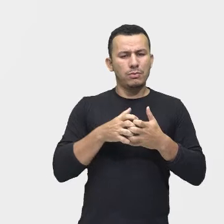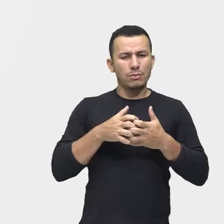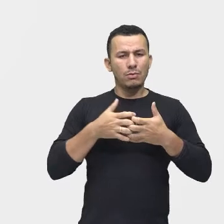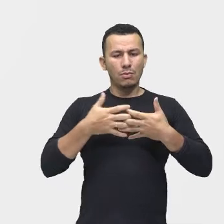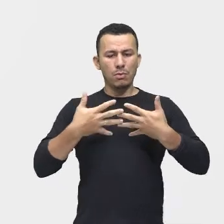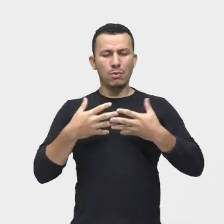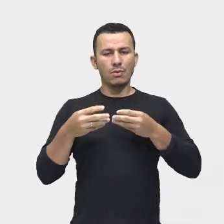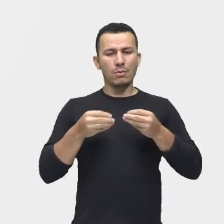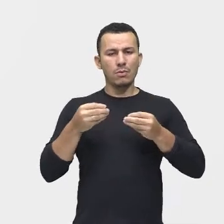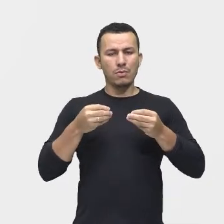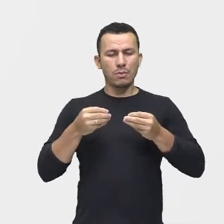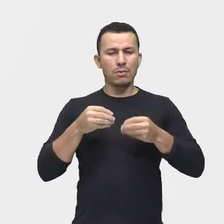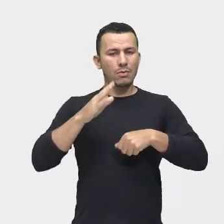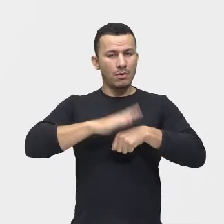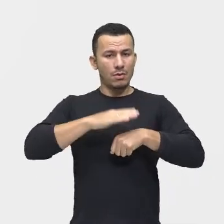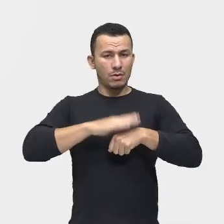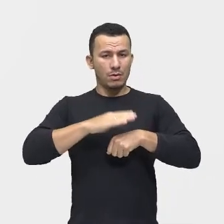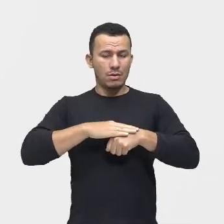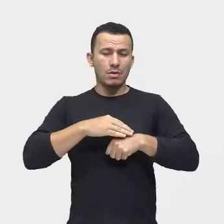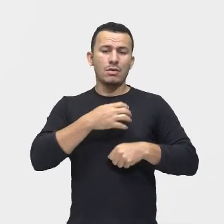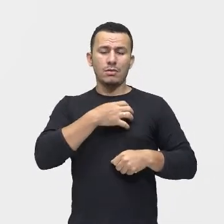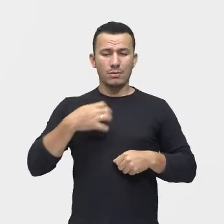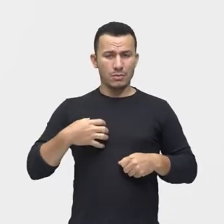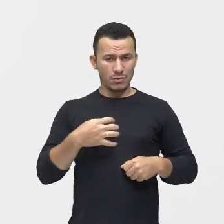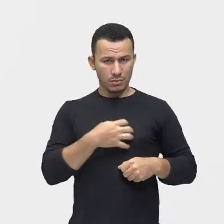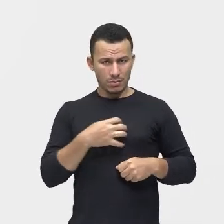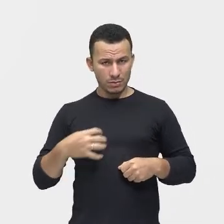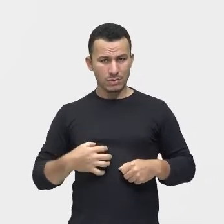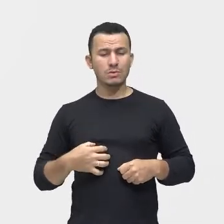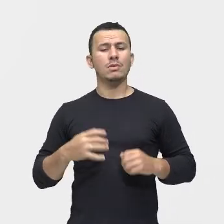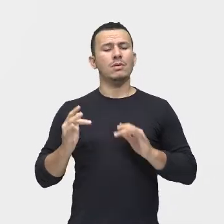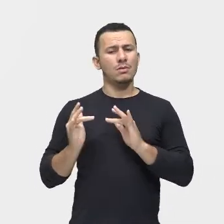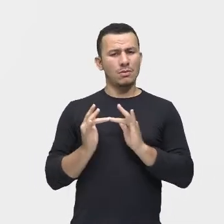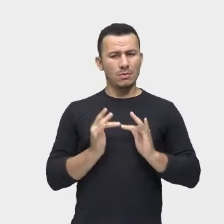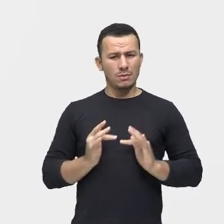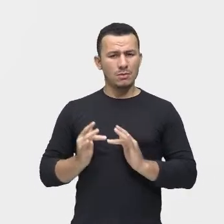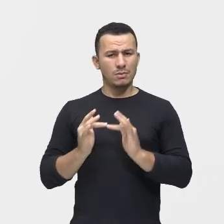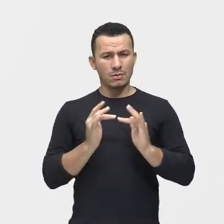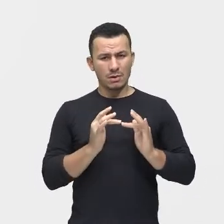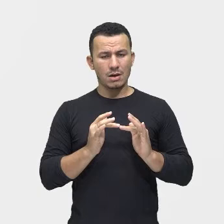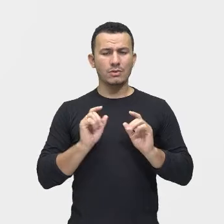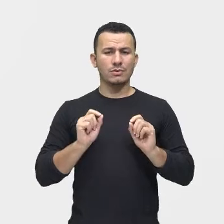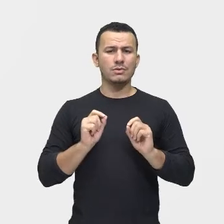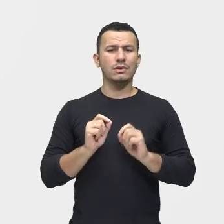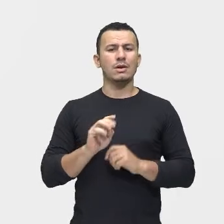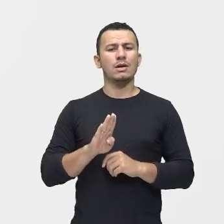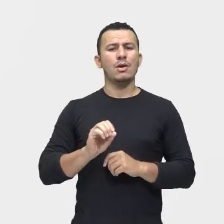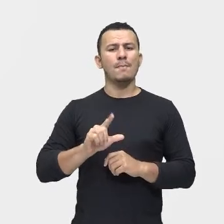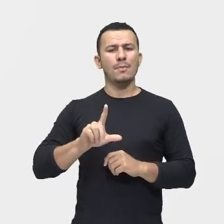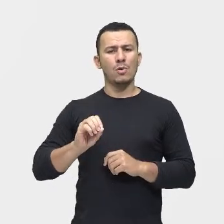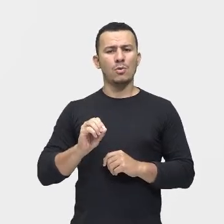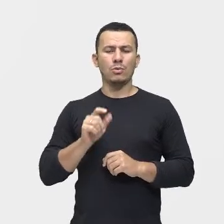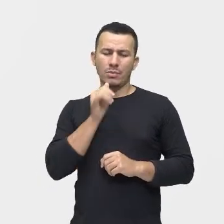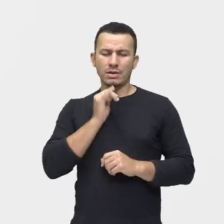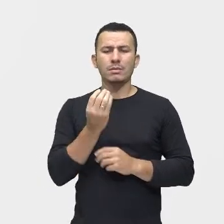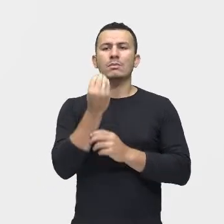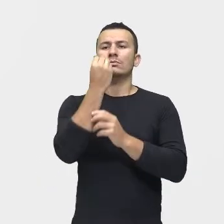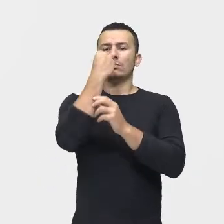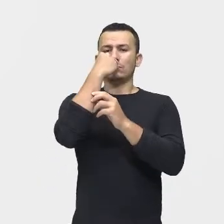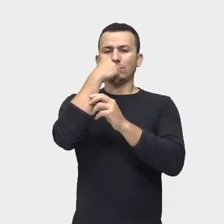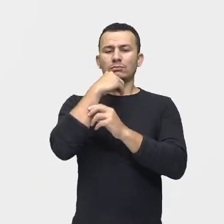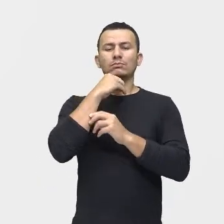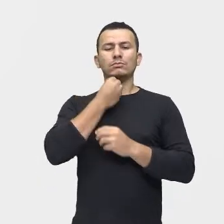acontece involuntário pelo nosso organismo para passagem. Aí a gente pode falar do bolo alimentar, quando a gente